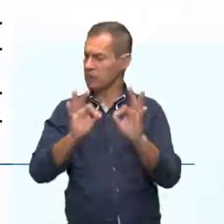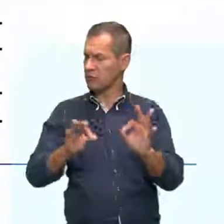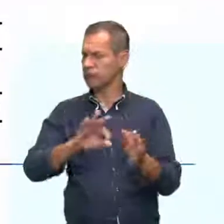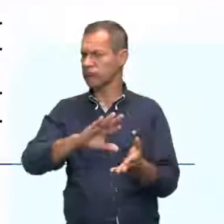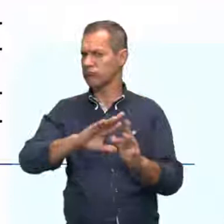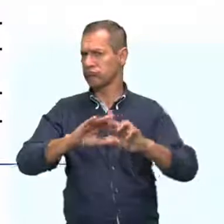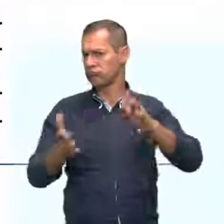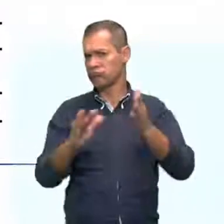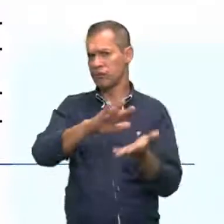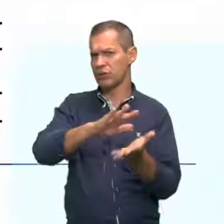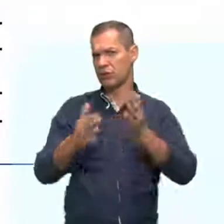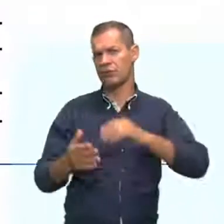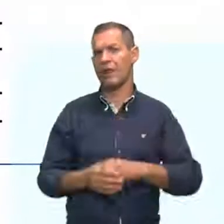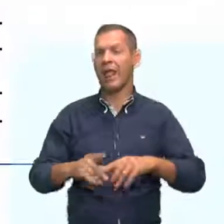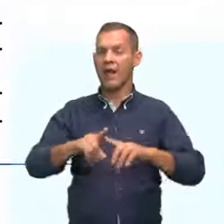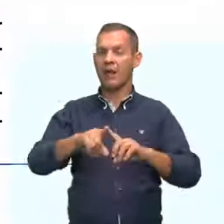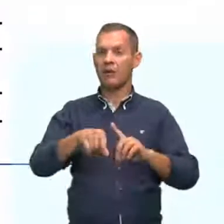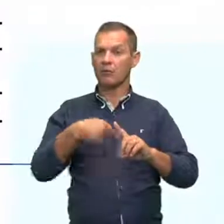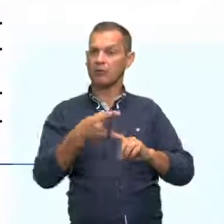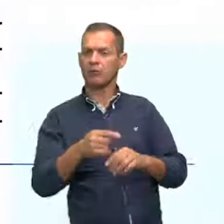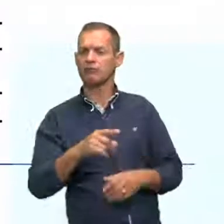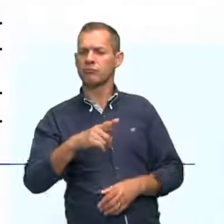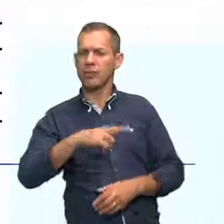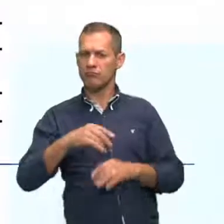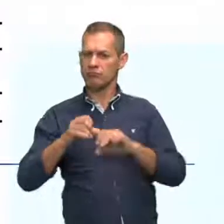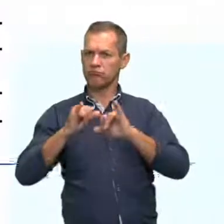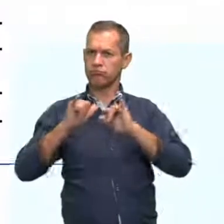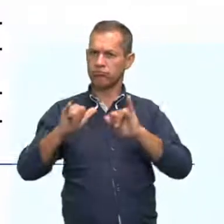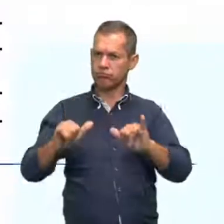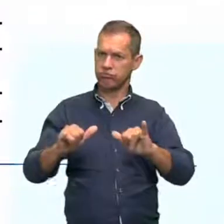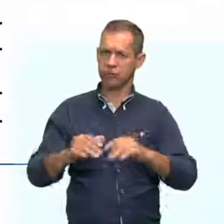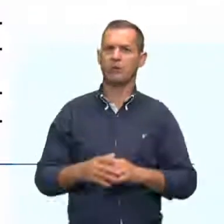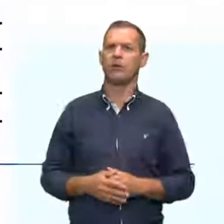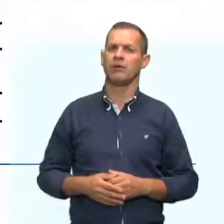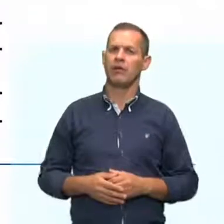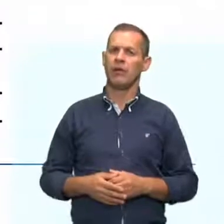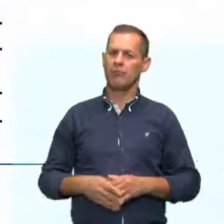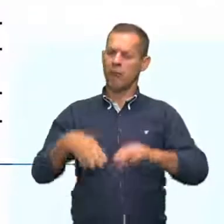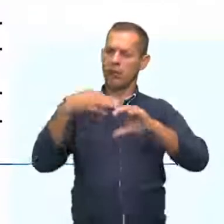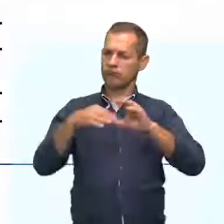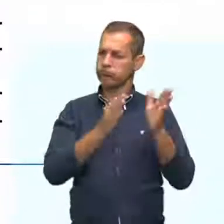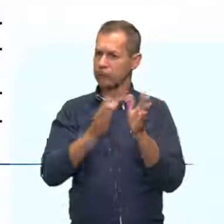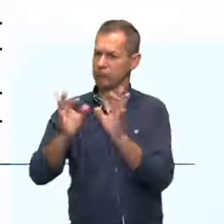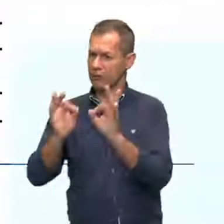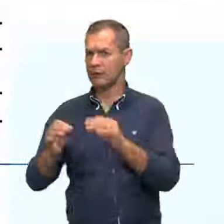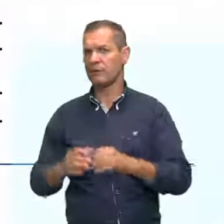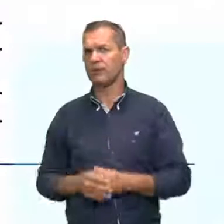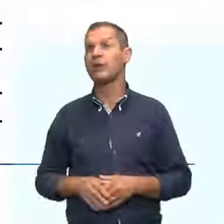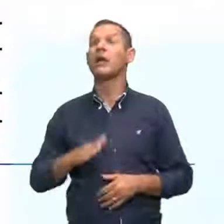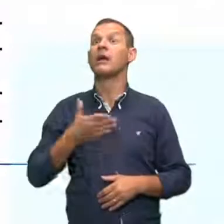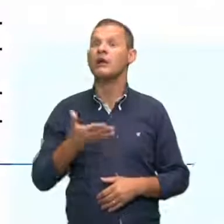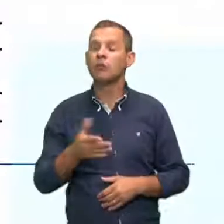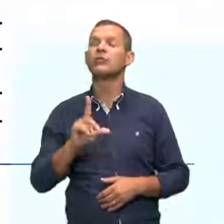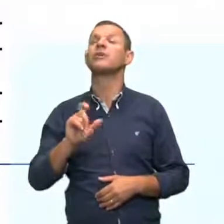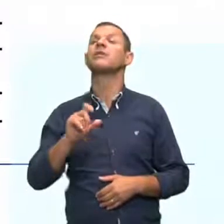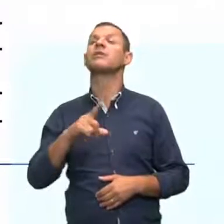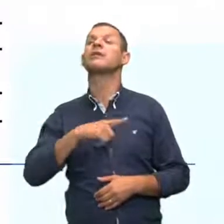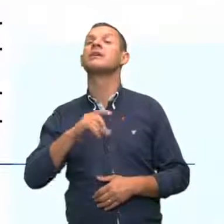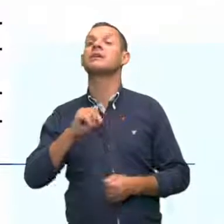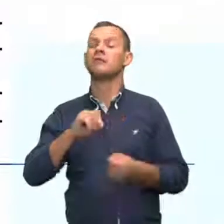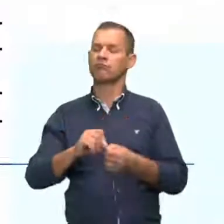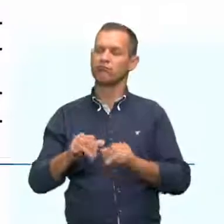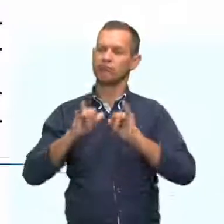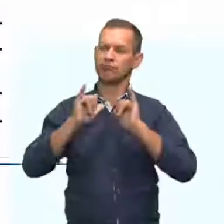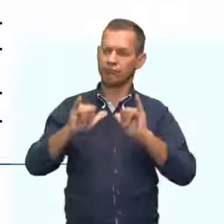maneira diferente. Aí você transmite ela nessa sequência. Então, o que você vai